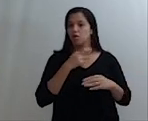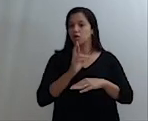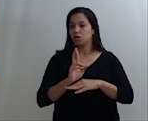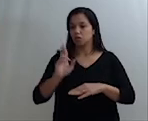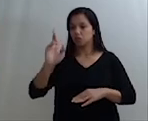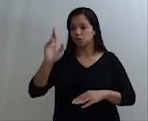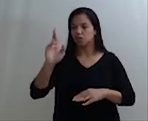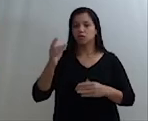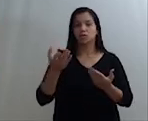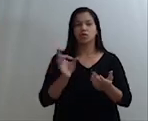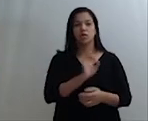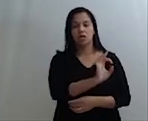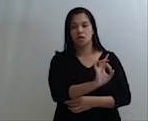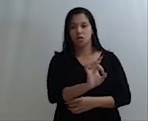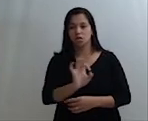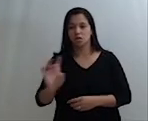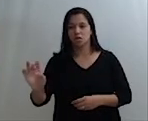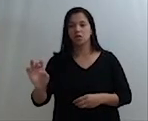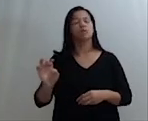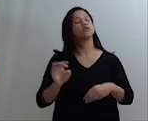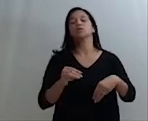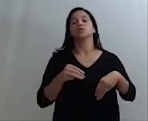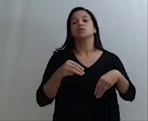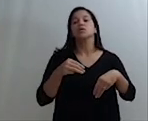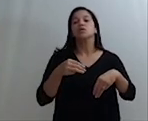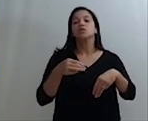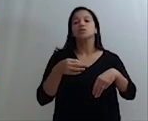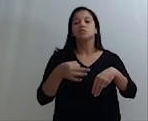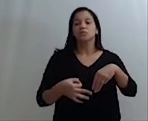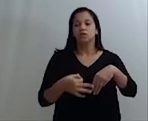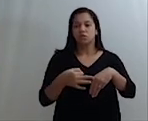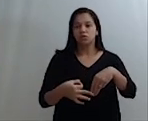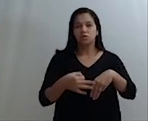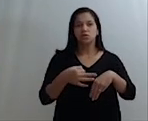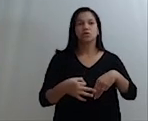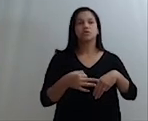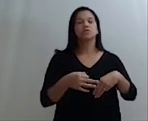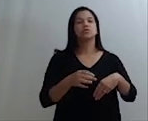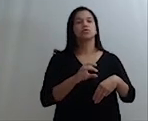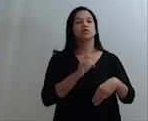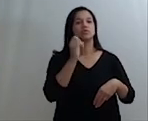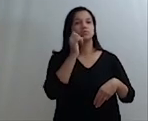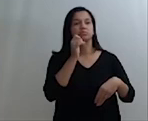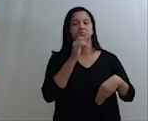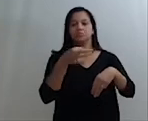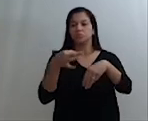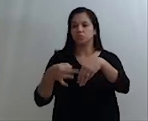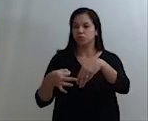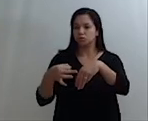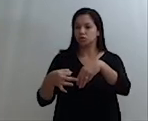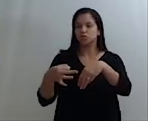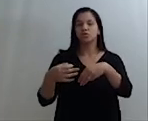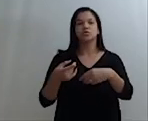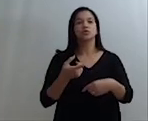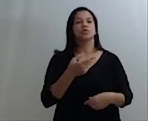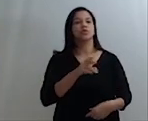ministros senhora ministra senhor senhor representante do Ministério Público